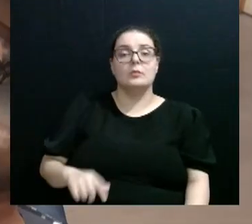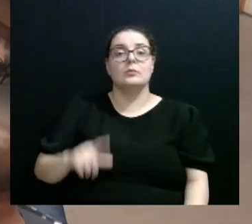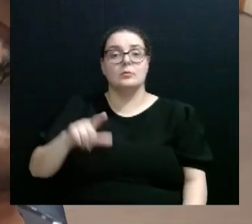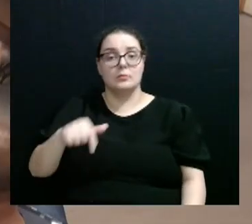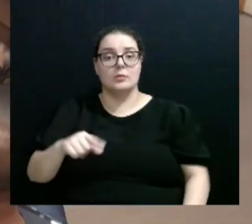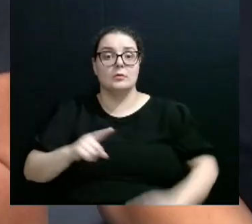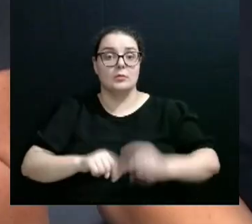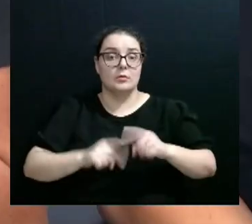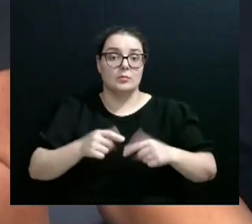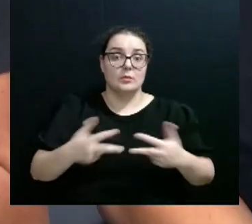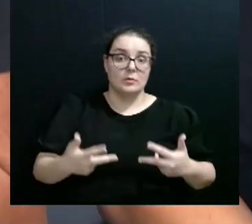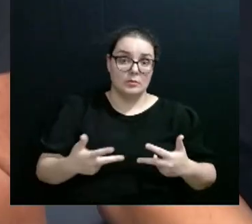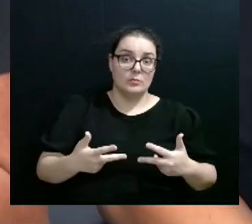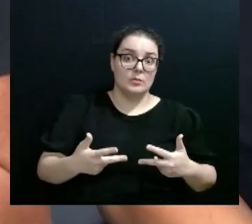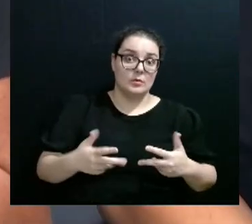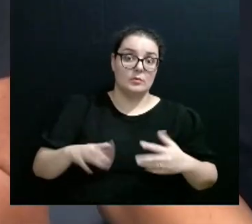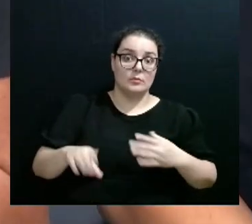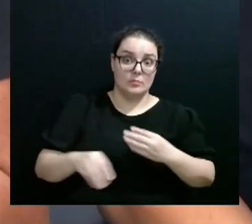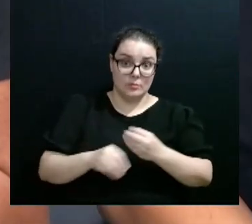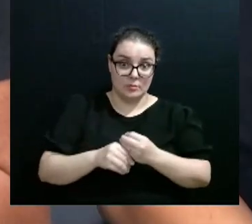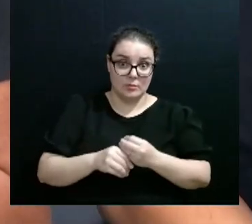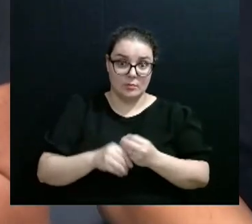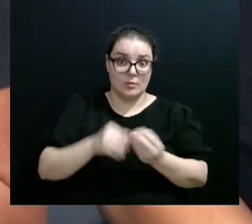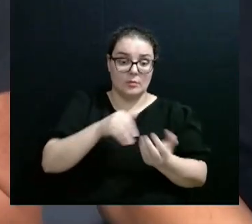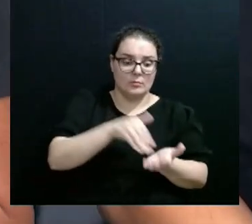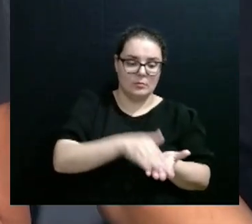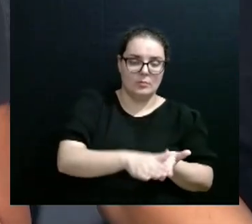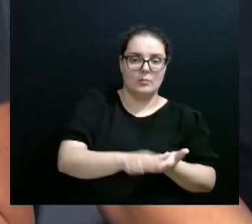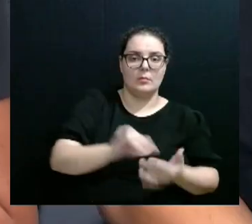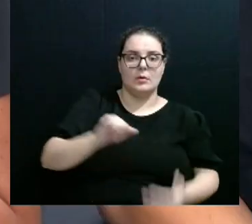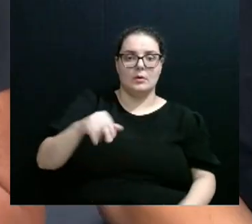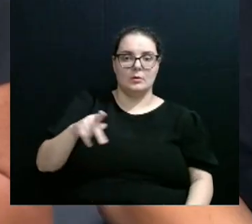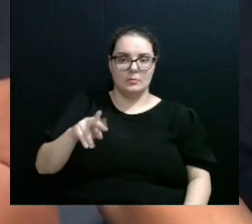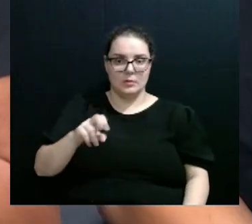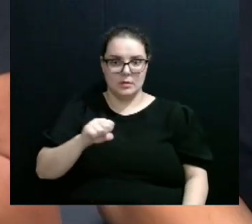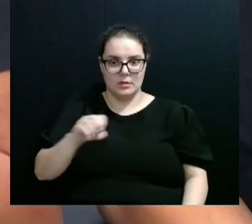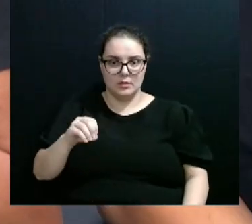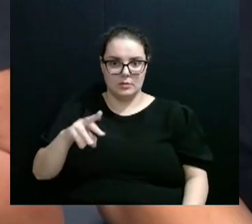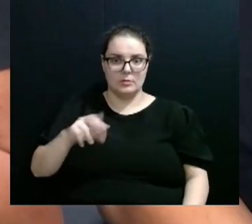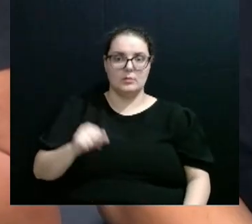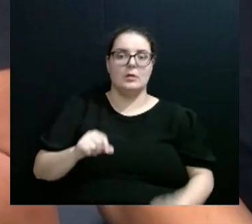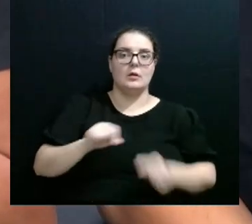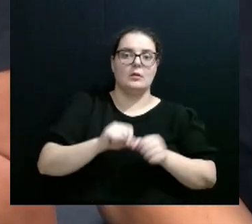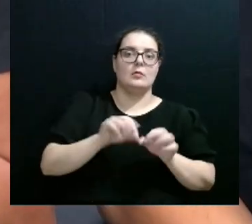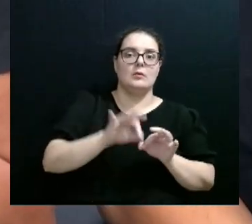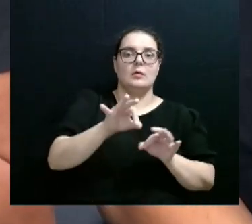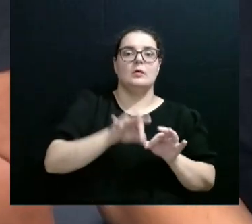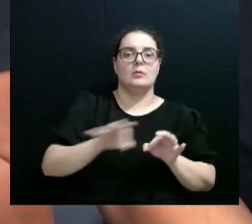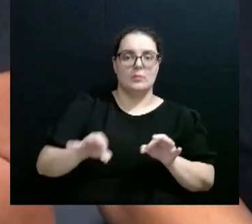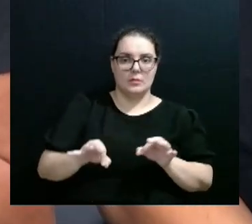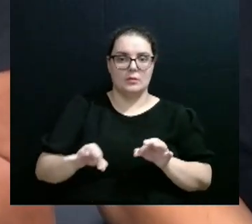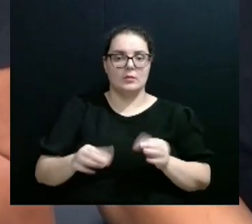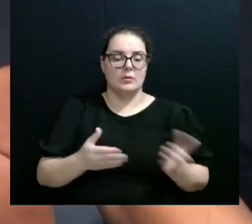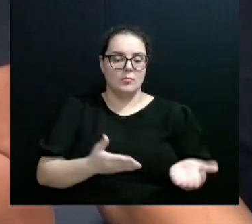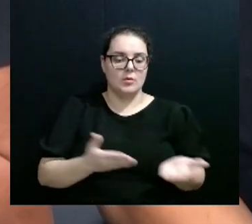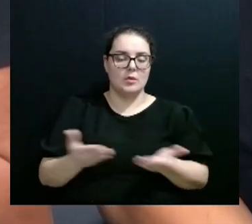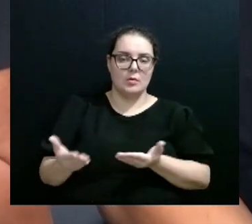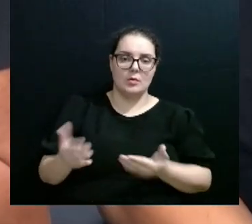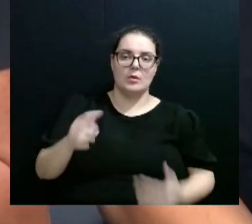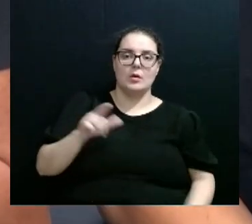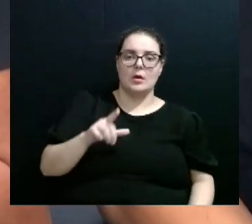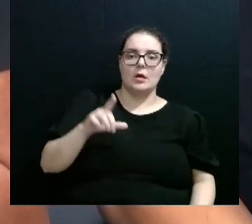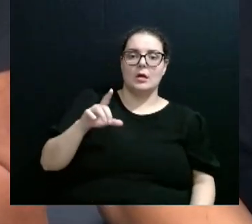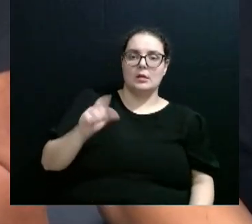você compra um complemento a uma impressora. Então, você faz o set de medições, aí ele vai apresentar o LAEQ e você